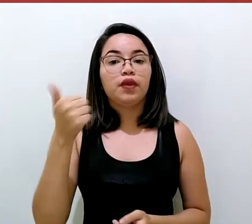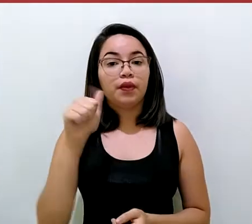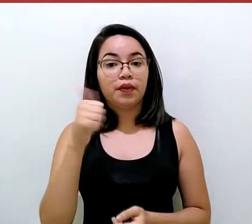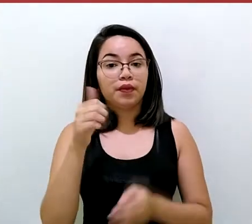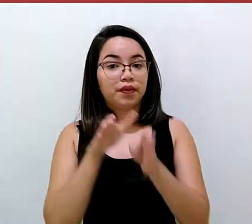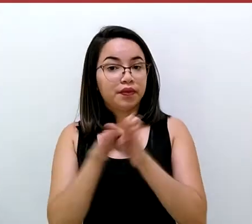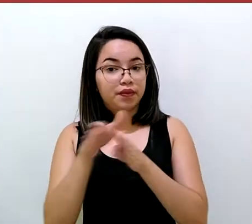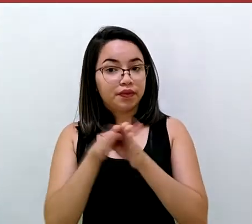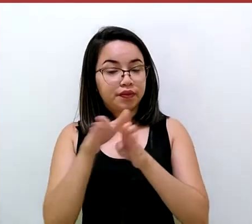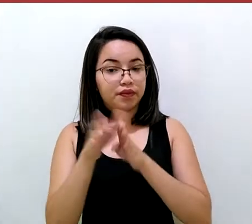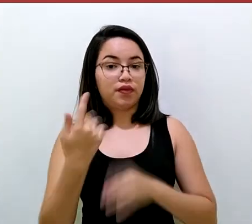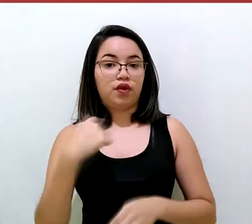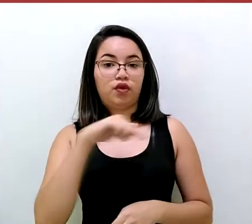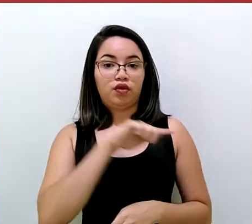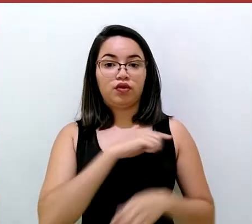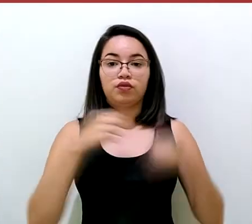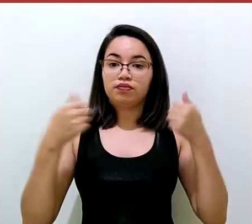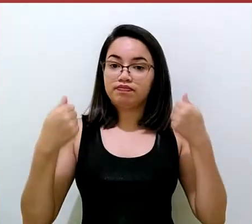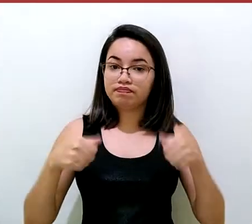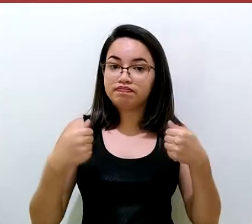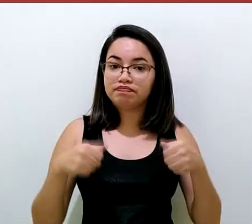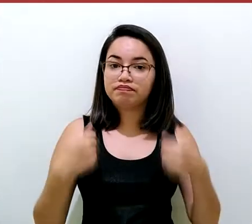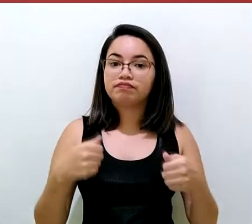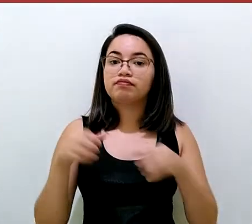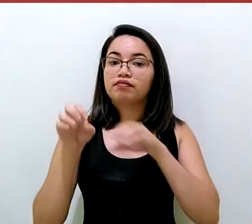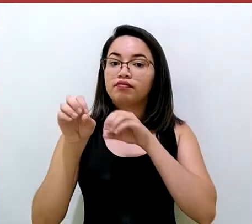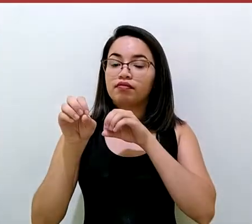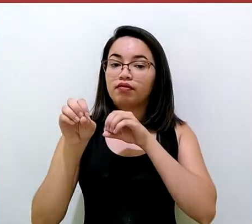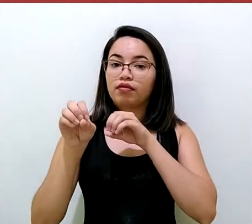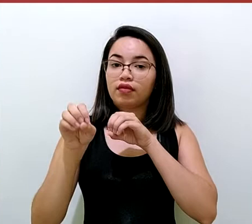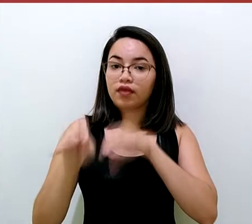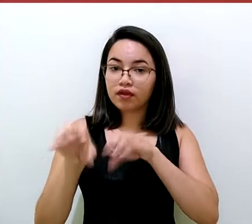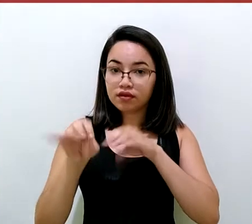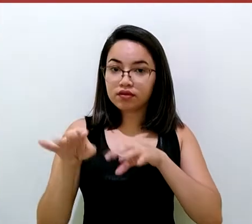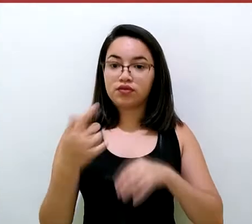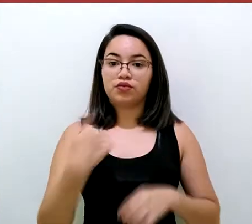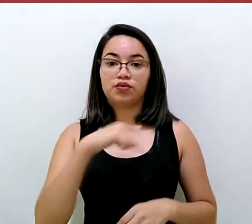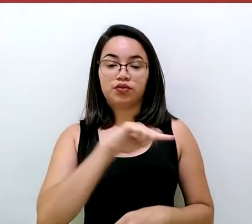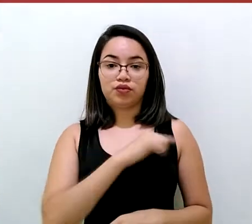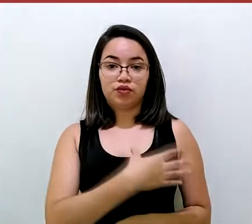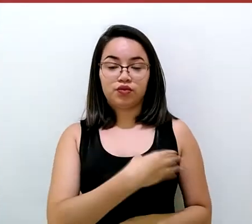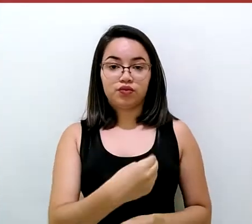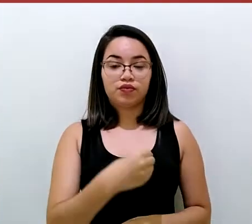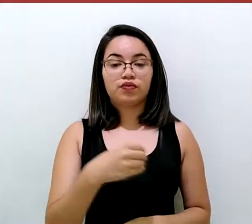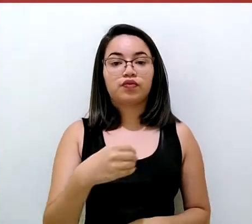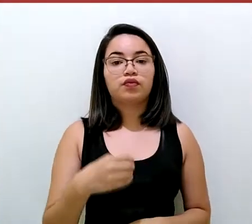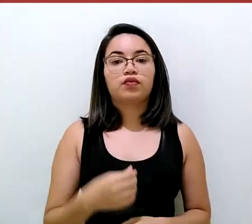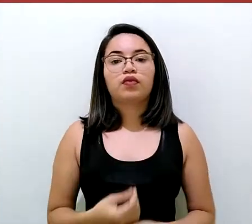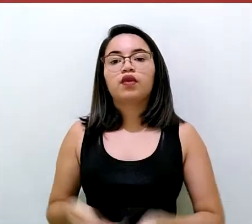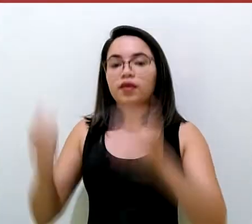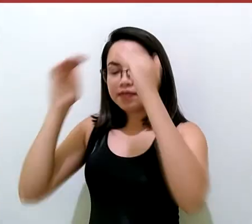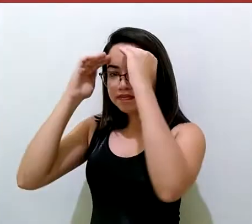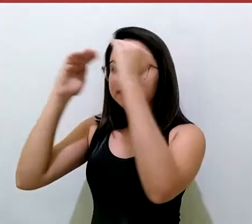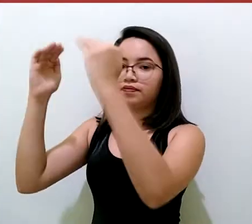primeiro conselho é que nós devemos ensinar nossos filhos a